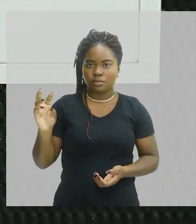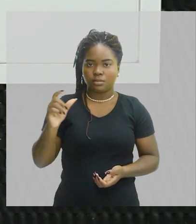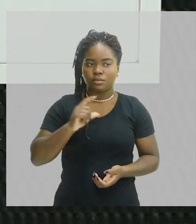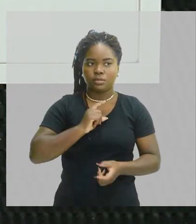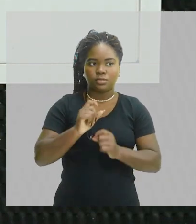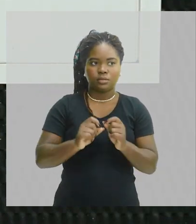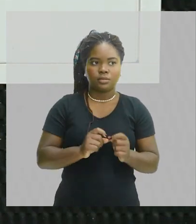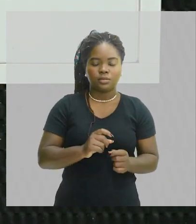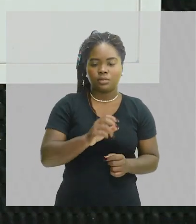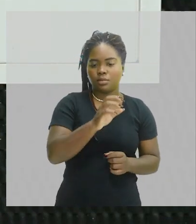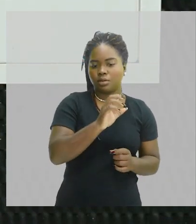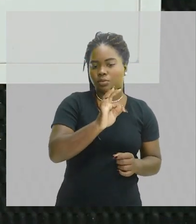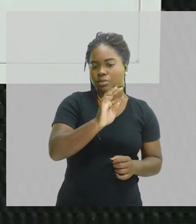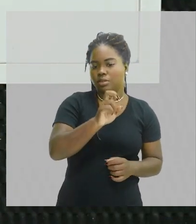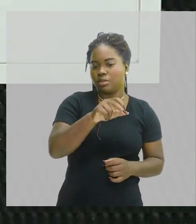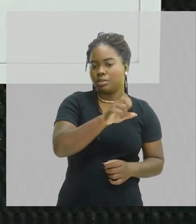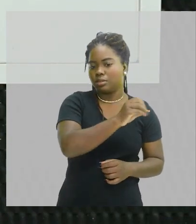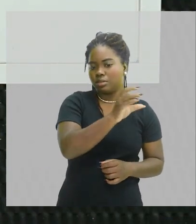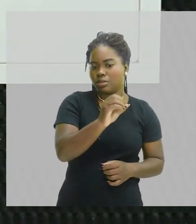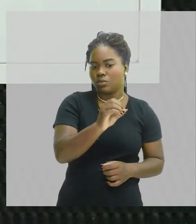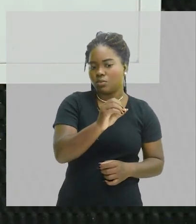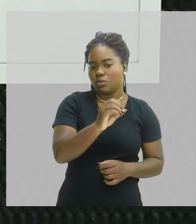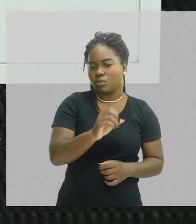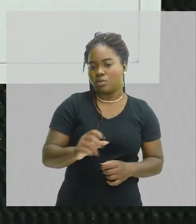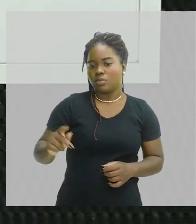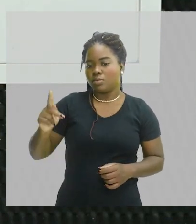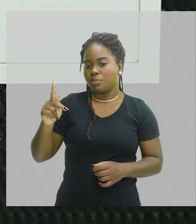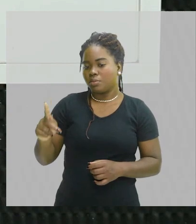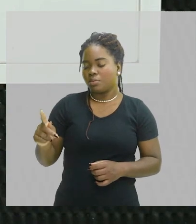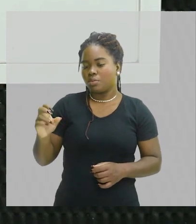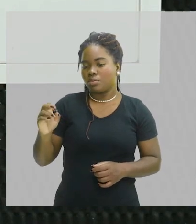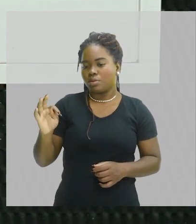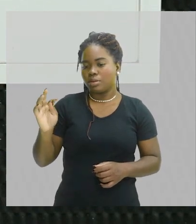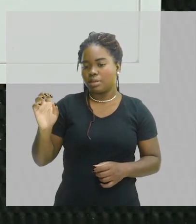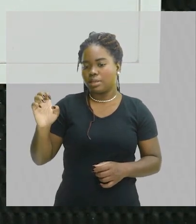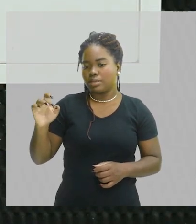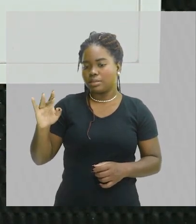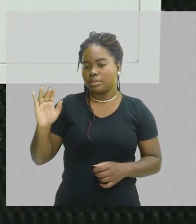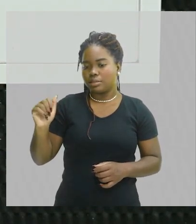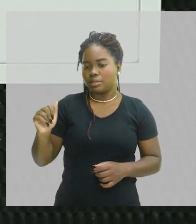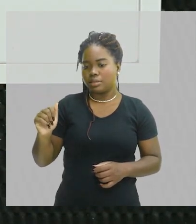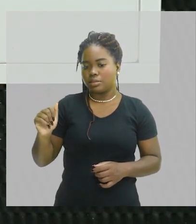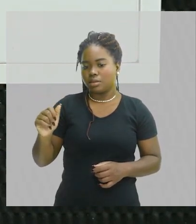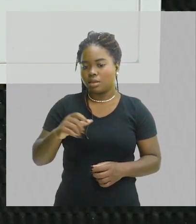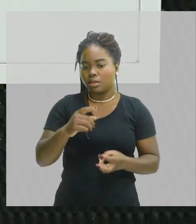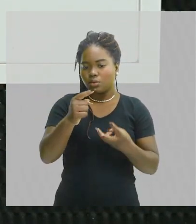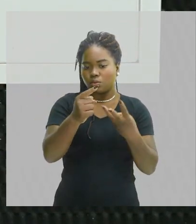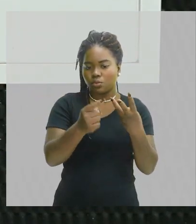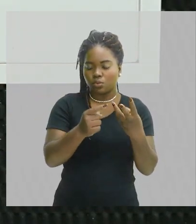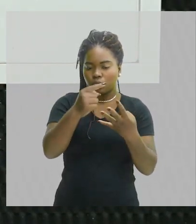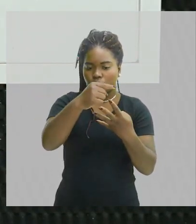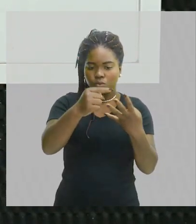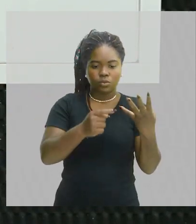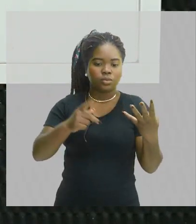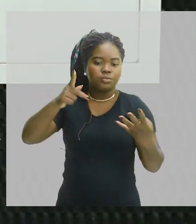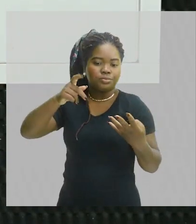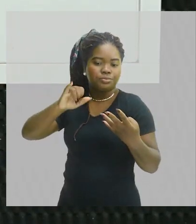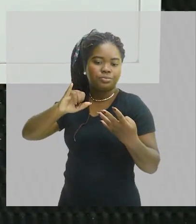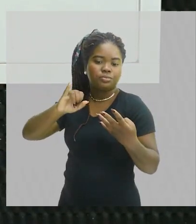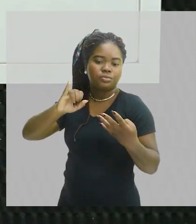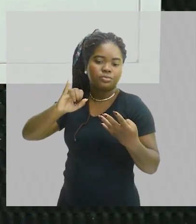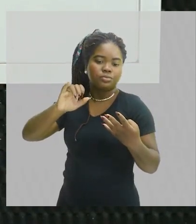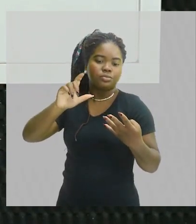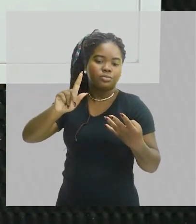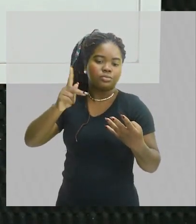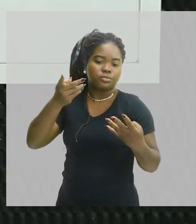tensão e a potência, certo? Um conjunto com 4 pilhas. Então nós temos aqui 4